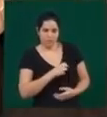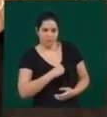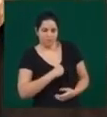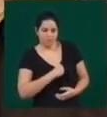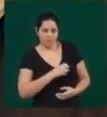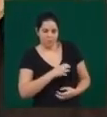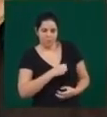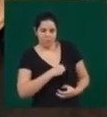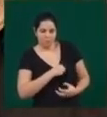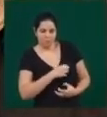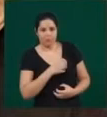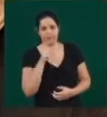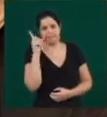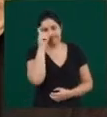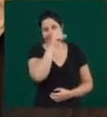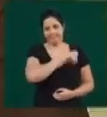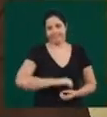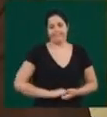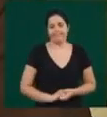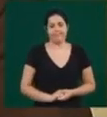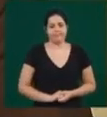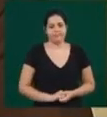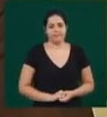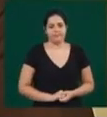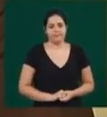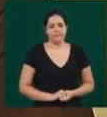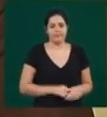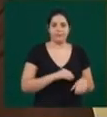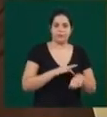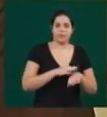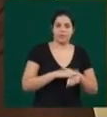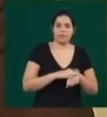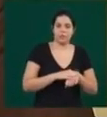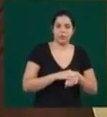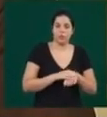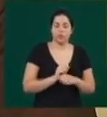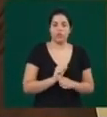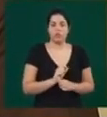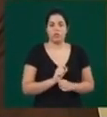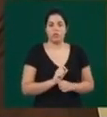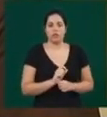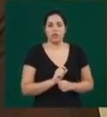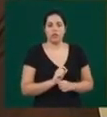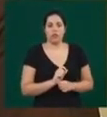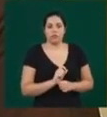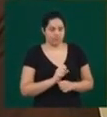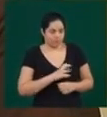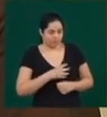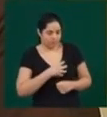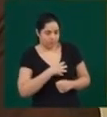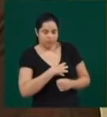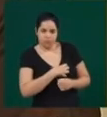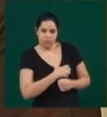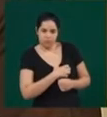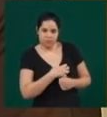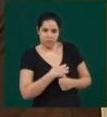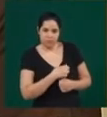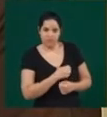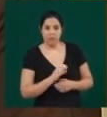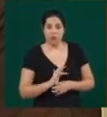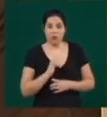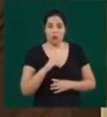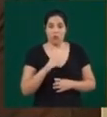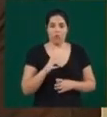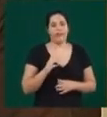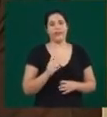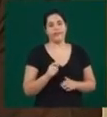as contrações normalmente. É uma doença caracterizada com a doença do músculo cardíaco que ocorre no final da gestação